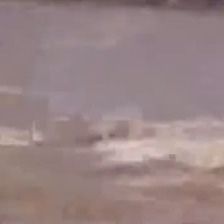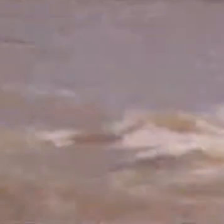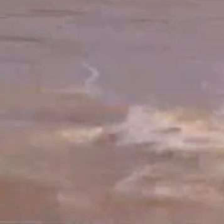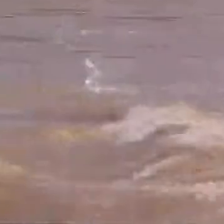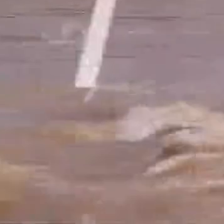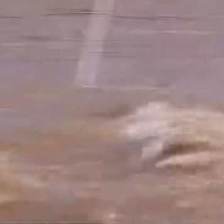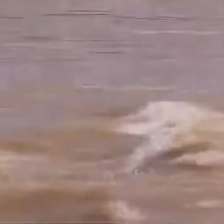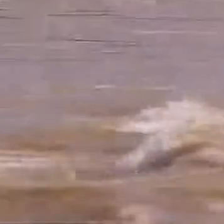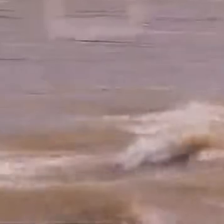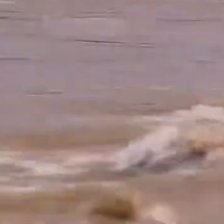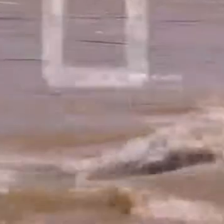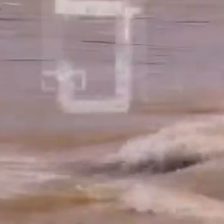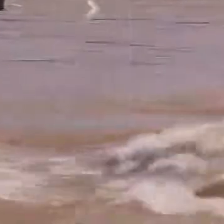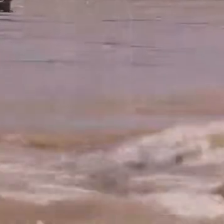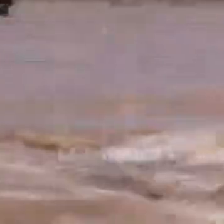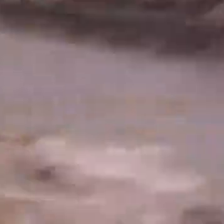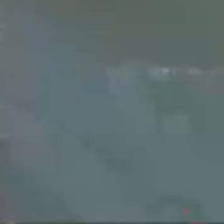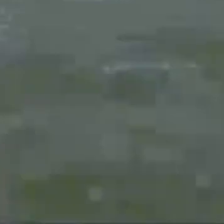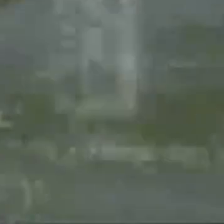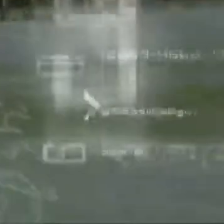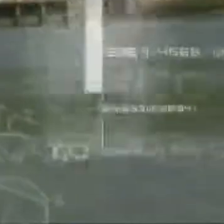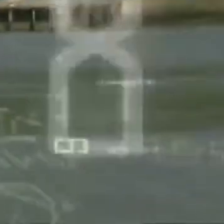E aí